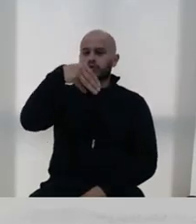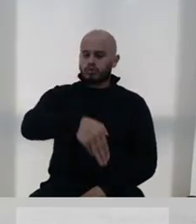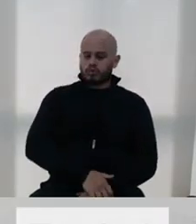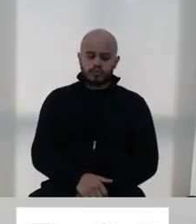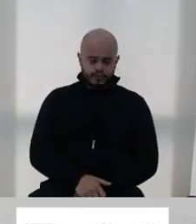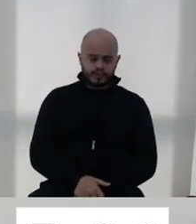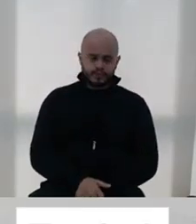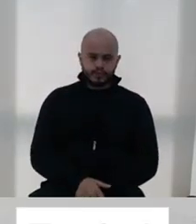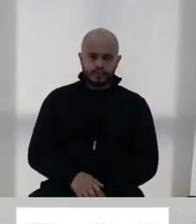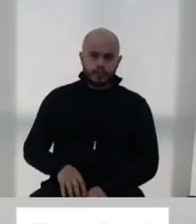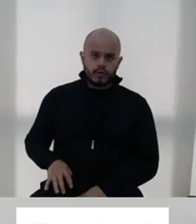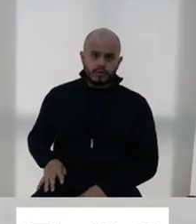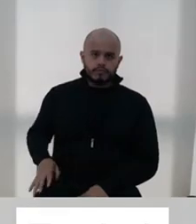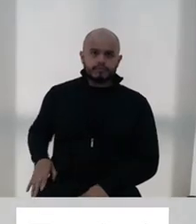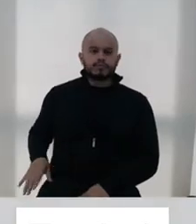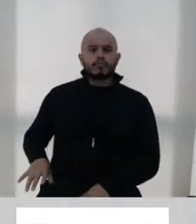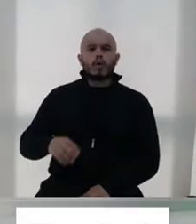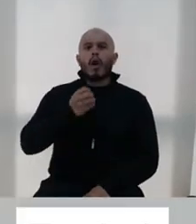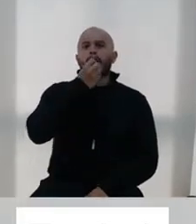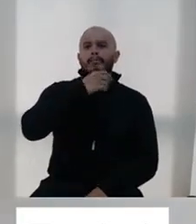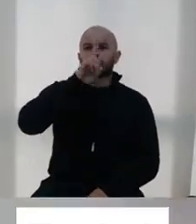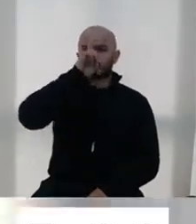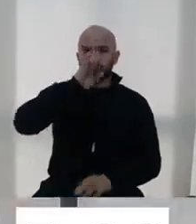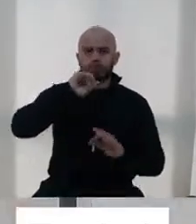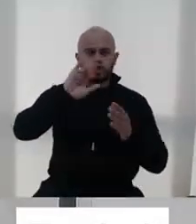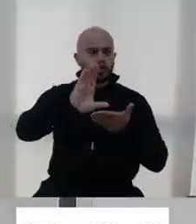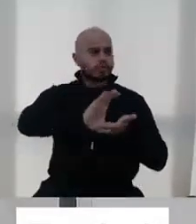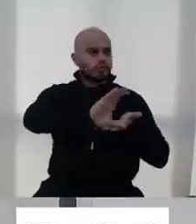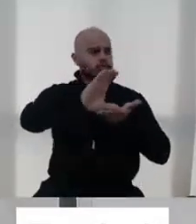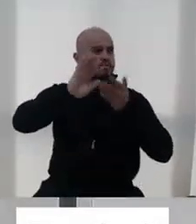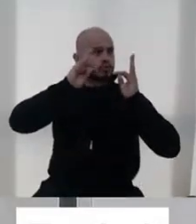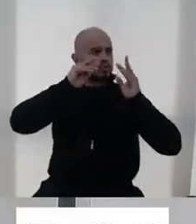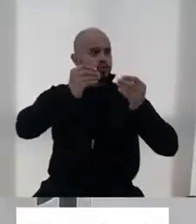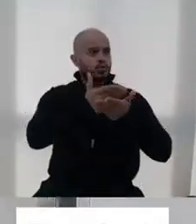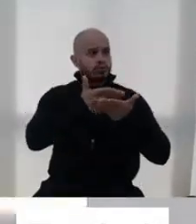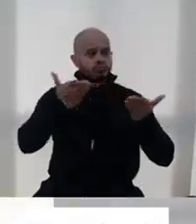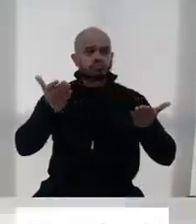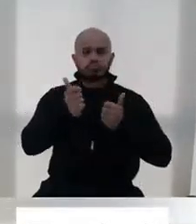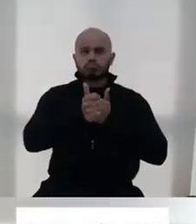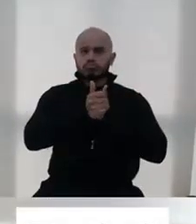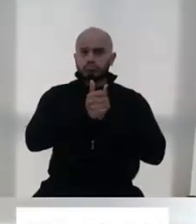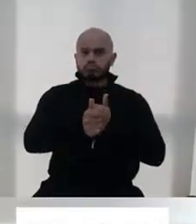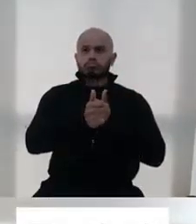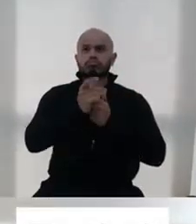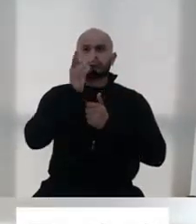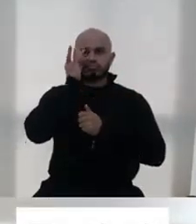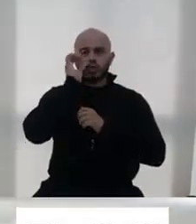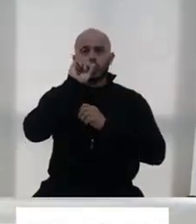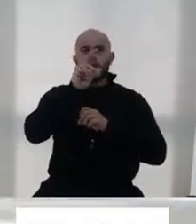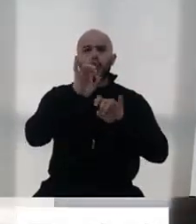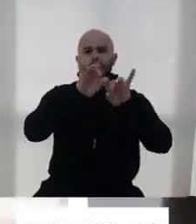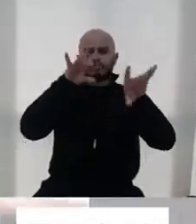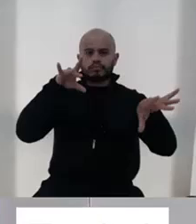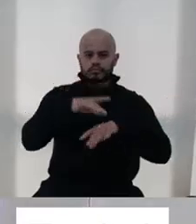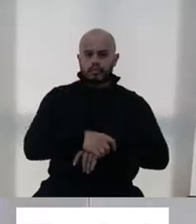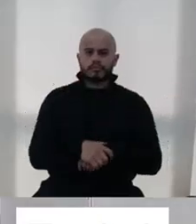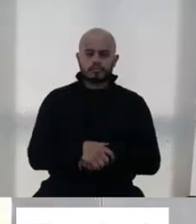minutos. Bom dia, conselheiras, bom dia, conselheiros, bom dia a todos e todas que nos acompanham, tanto de forma presencial quanto de forma